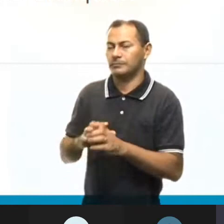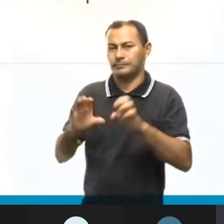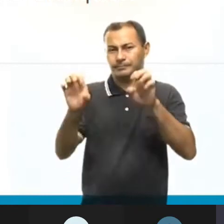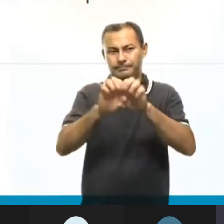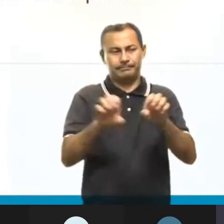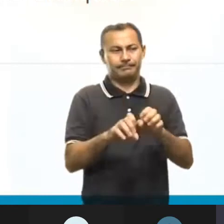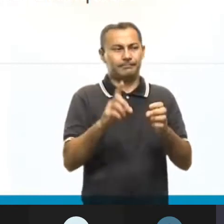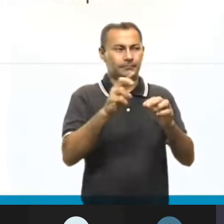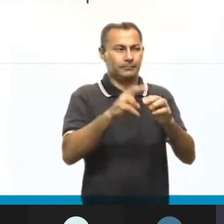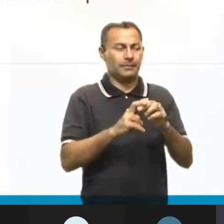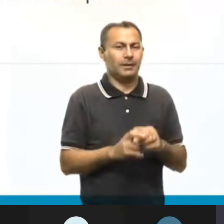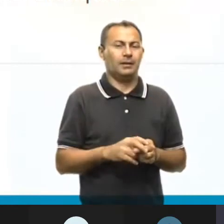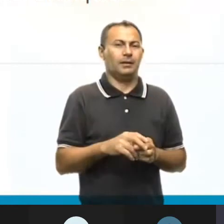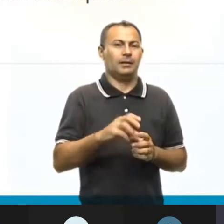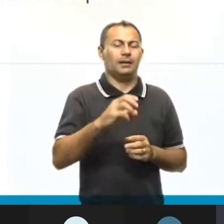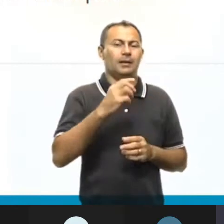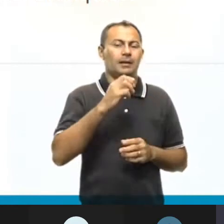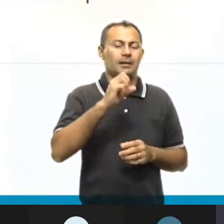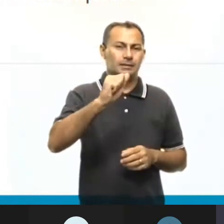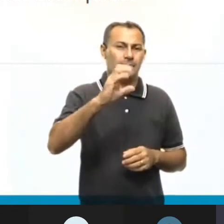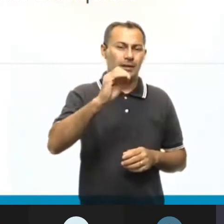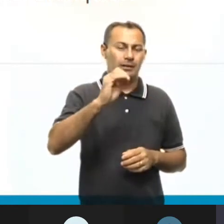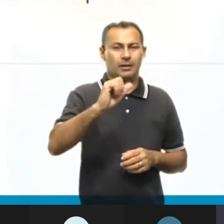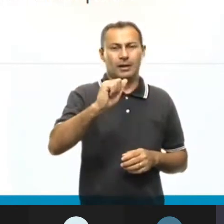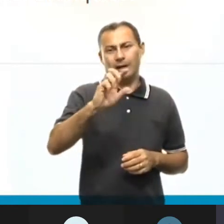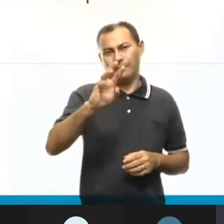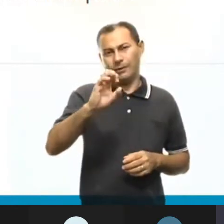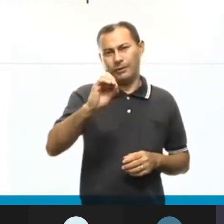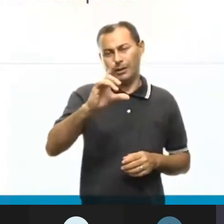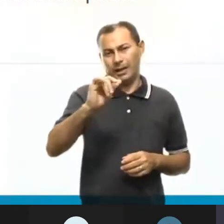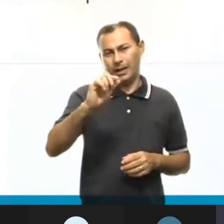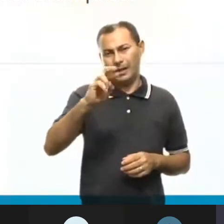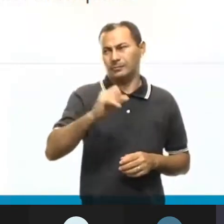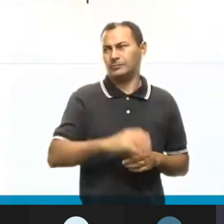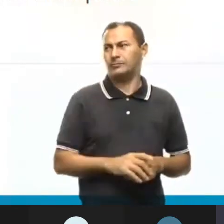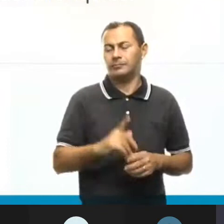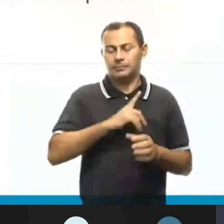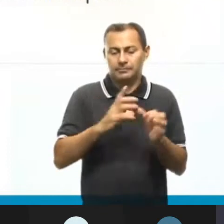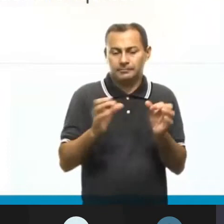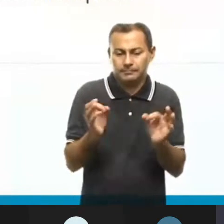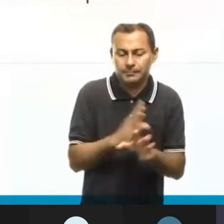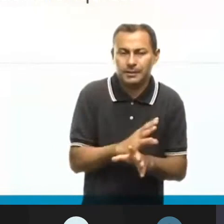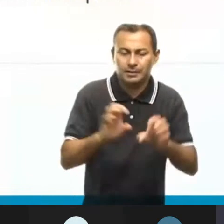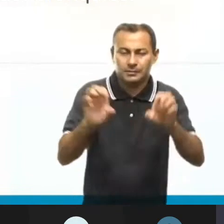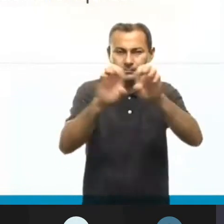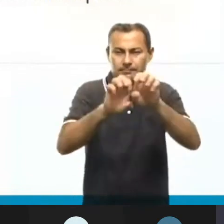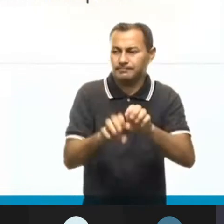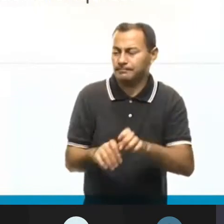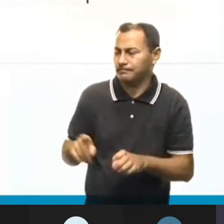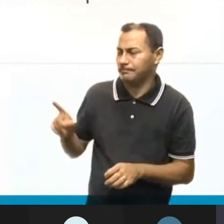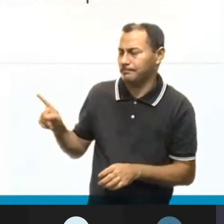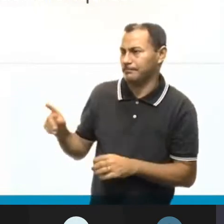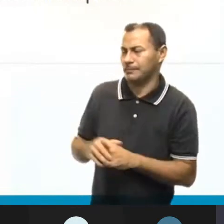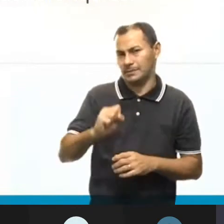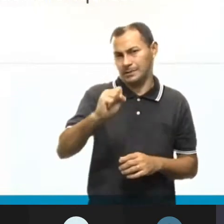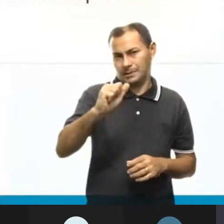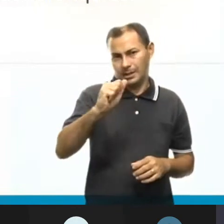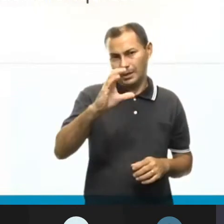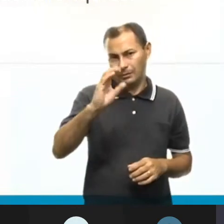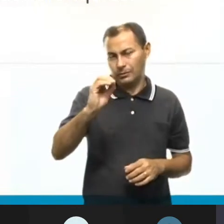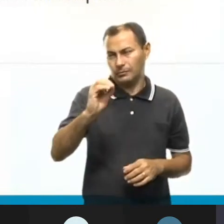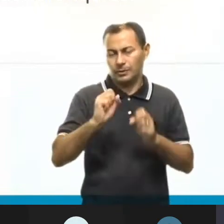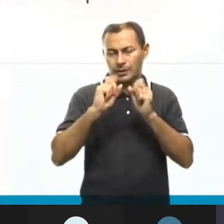naquelas estruturas que são os sacos alveolares, né? Então, ele vai terminar naquelas estruturas lá que são os